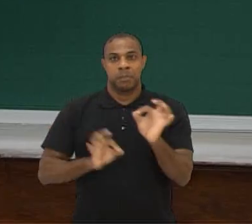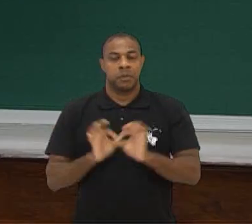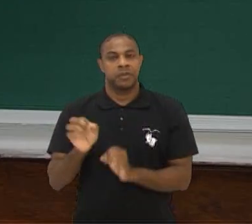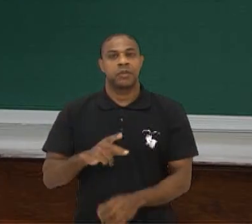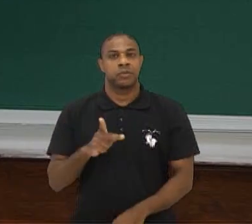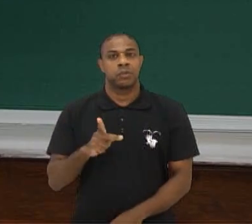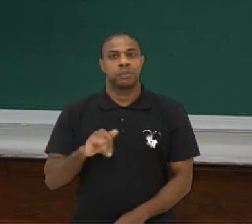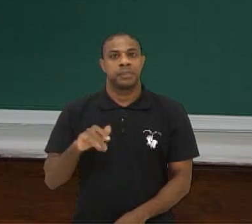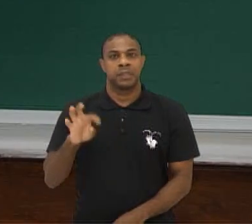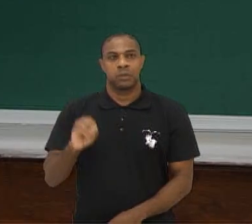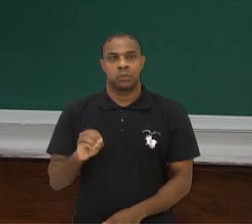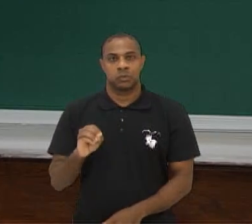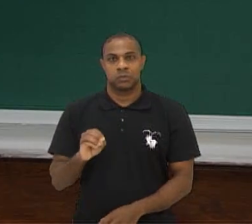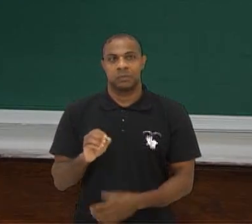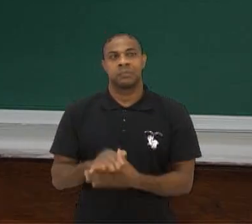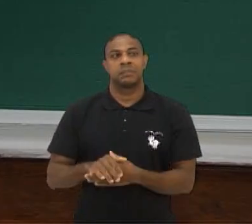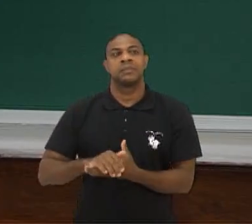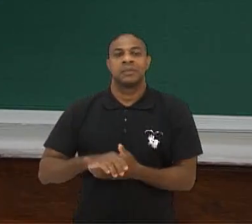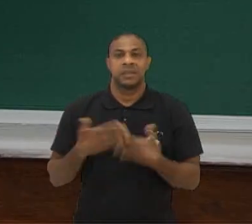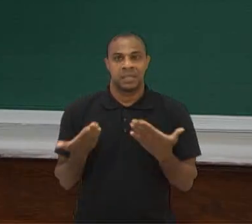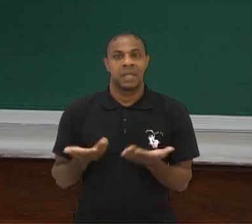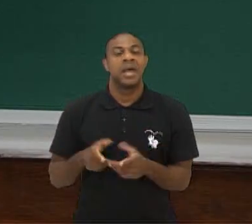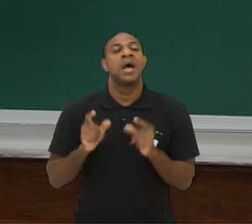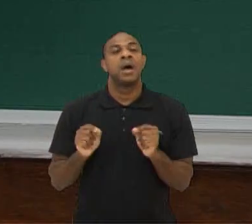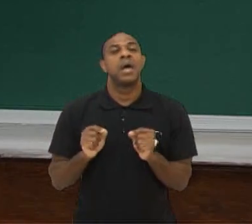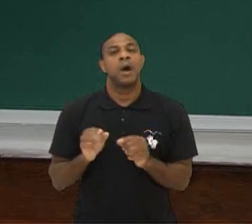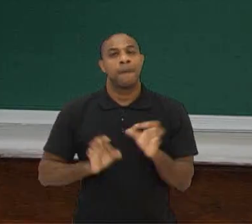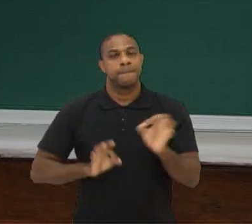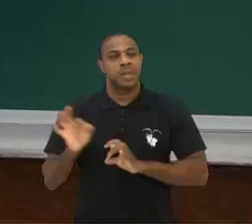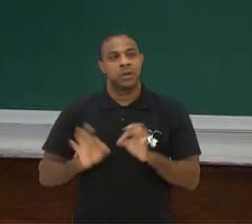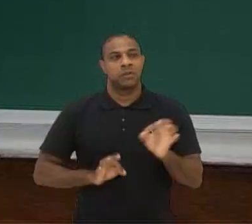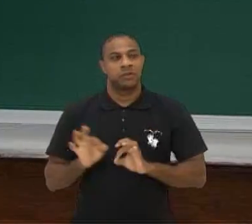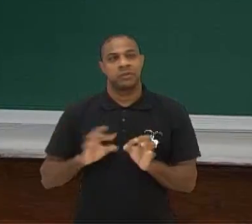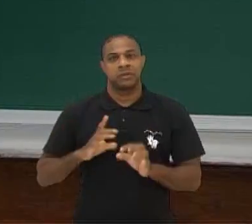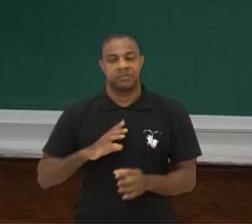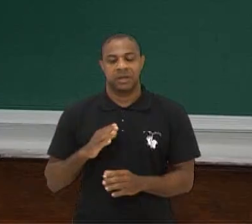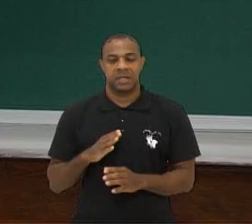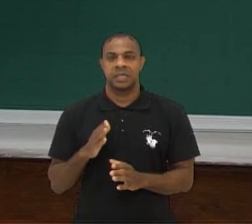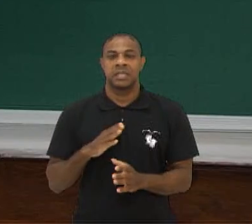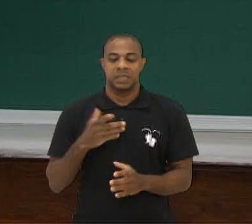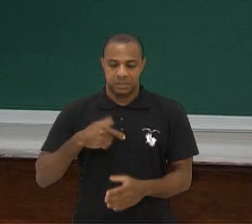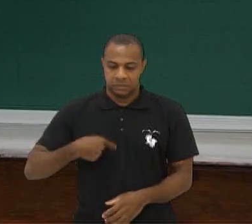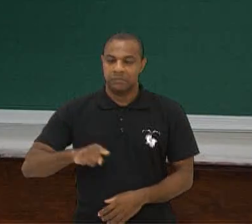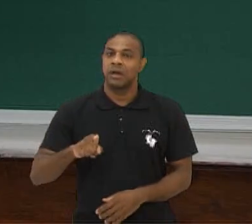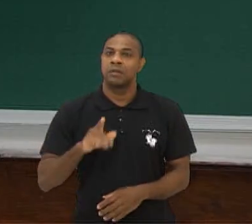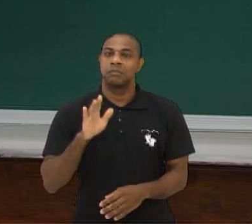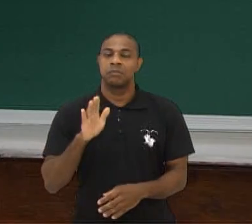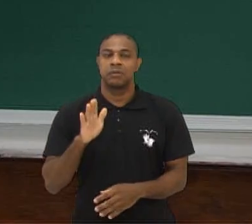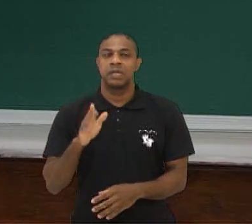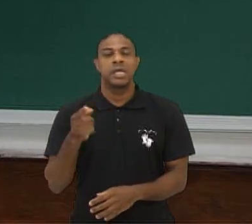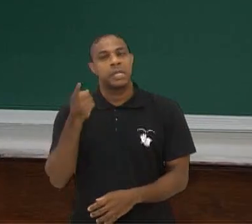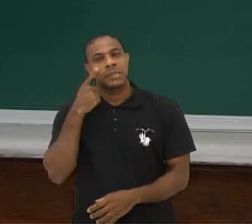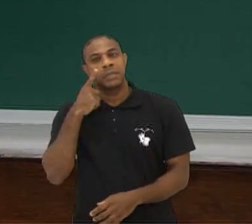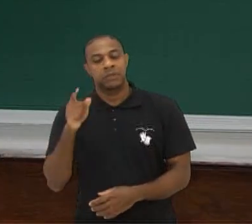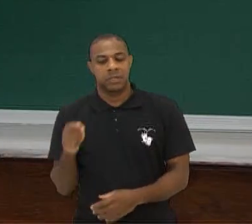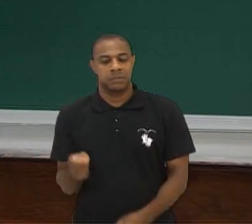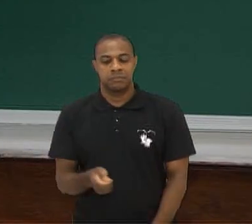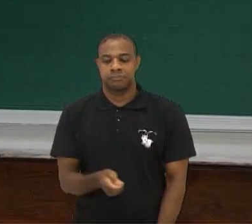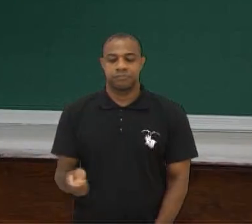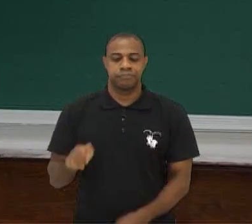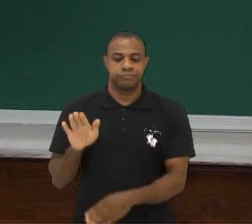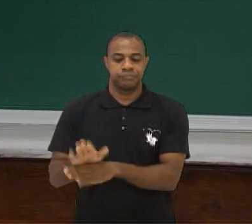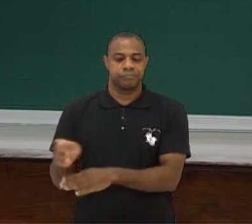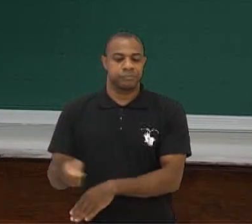problemas de audição. O projeto piloto é aqueles projetos que vão à frente, né? Então, eles tentam guiar